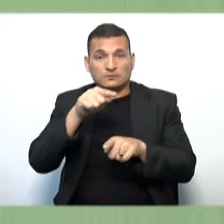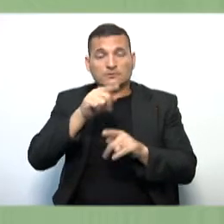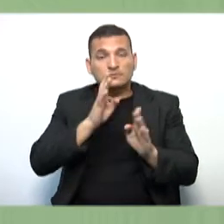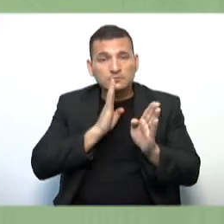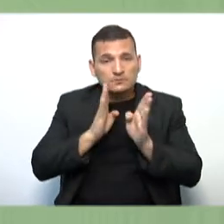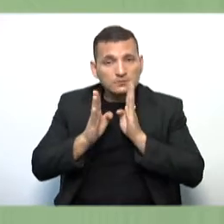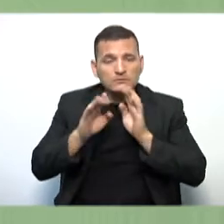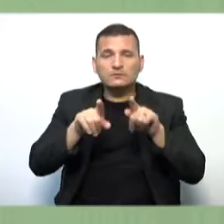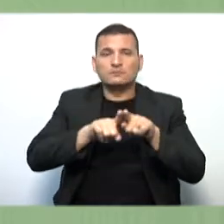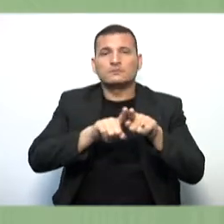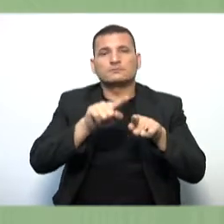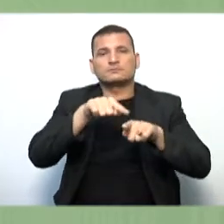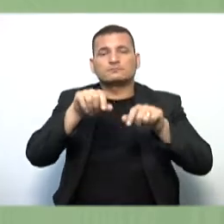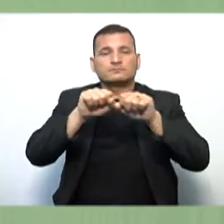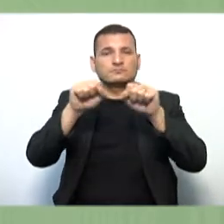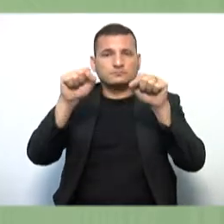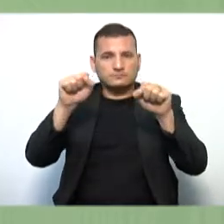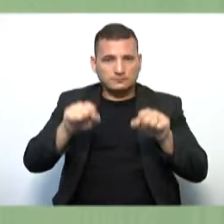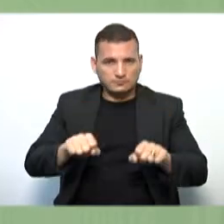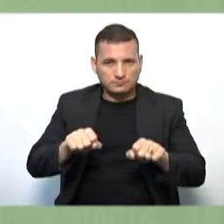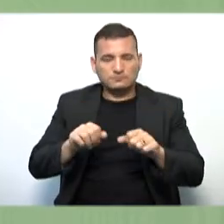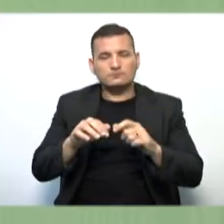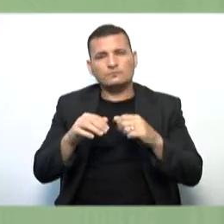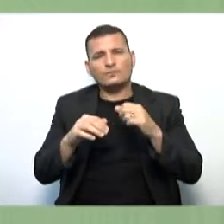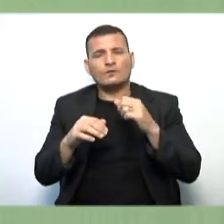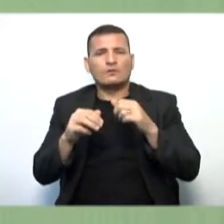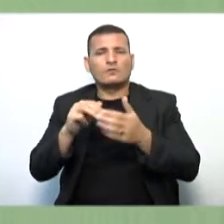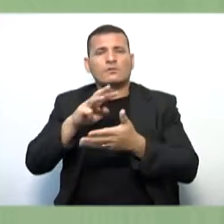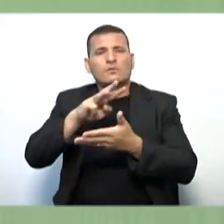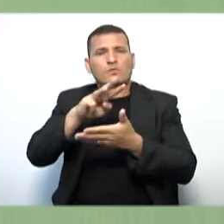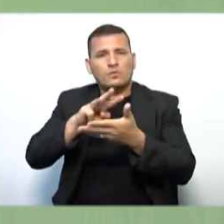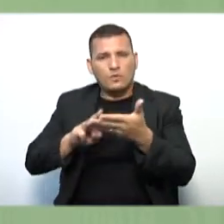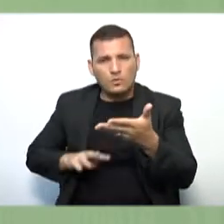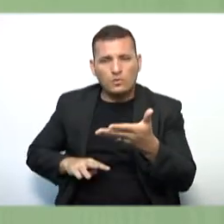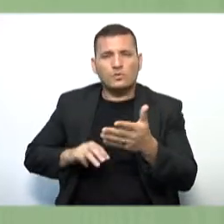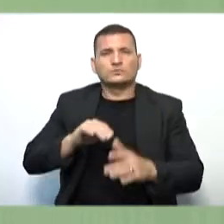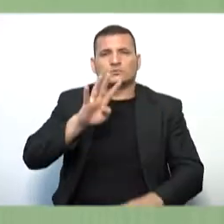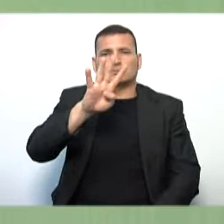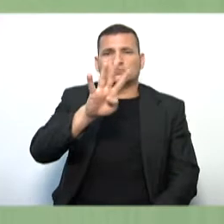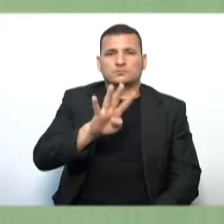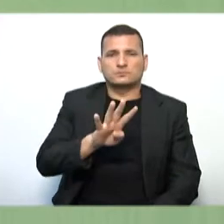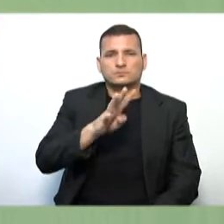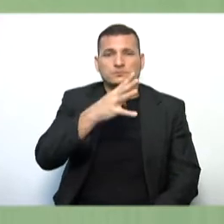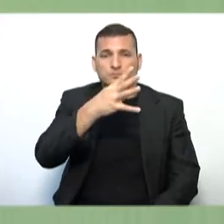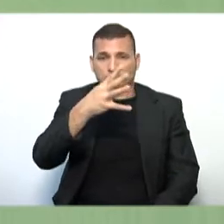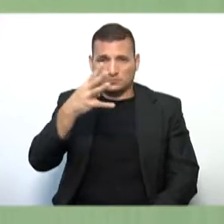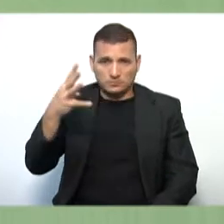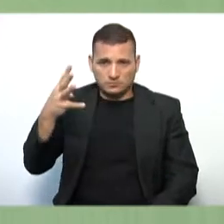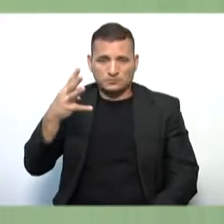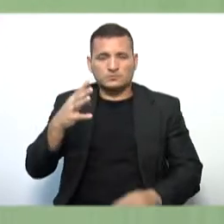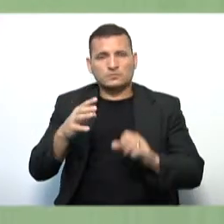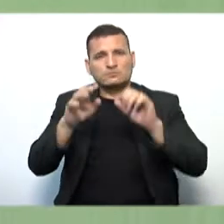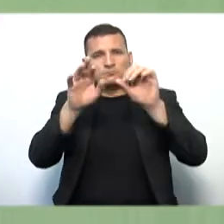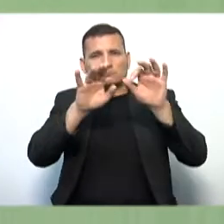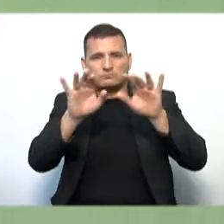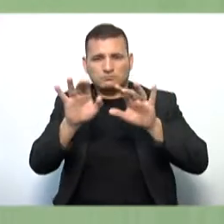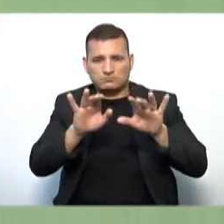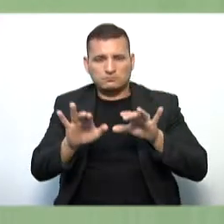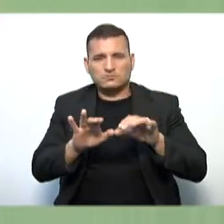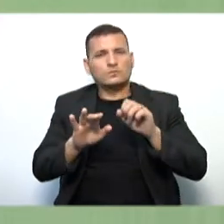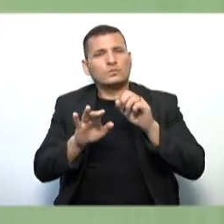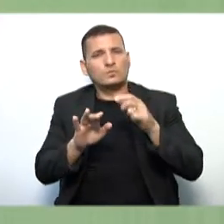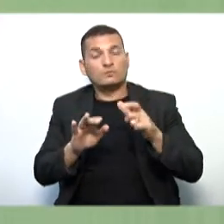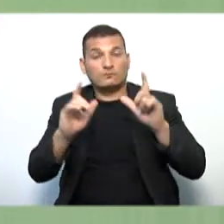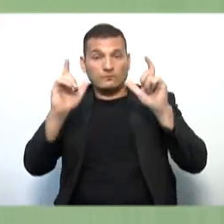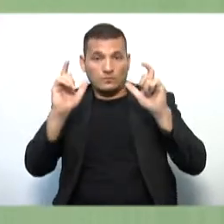software. Quando a gente vai editar um texto, uma planilha, vai fazer uma montagem numa